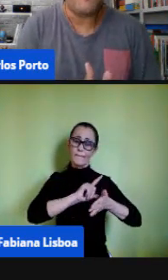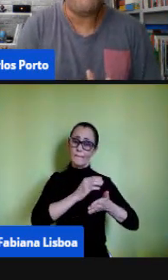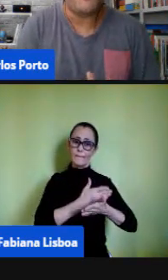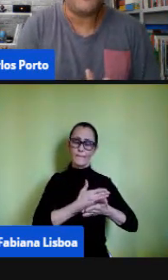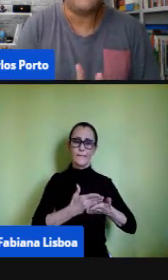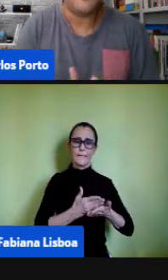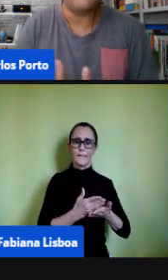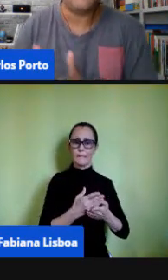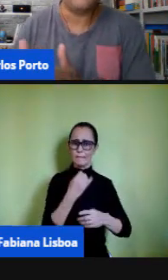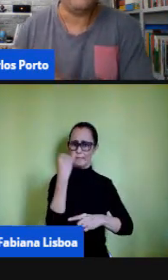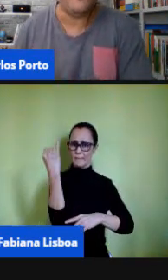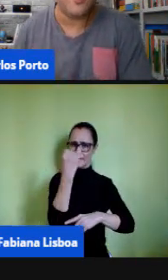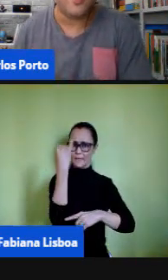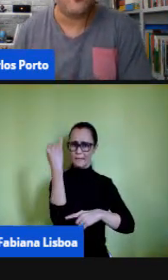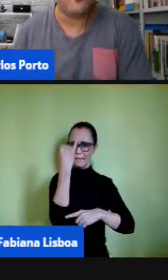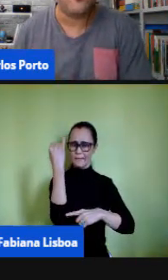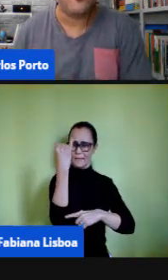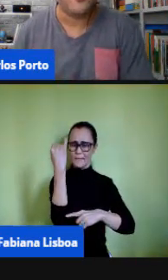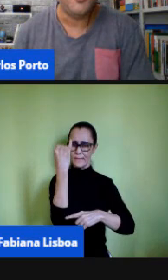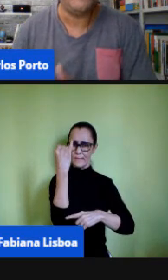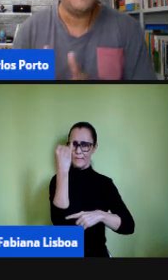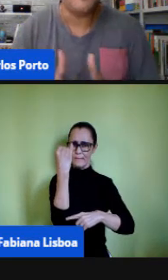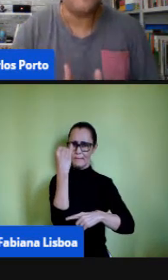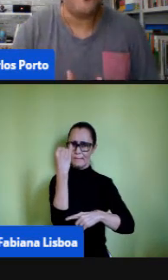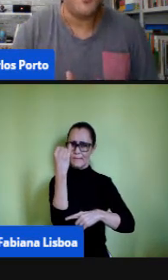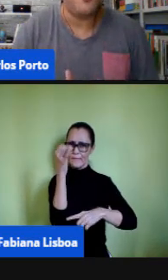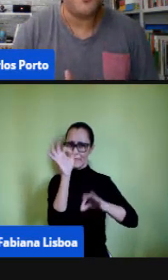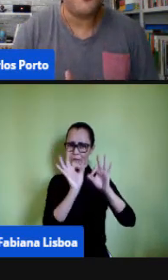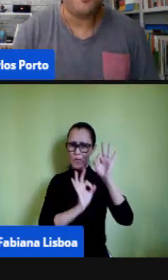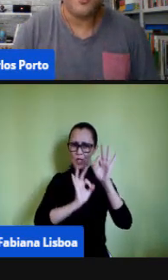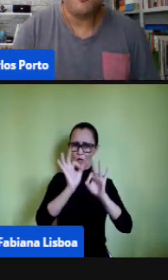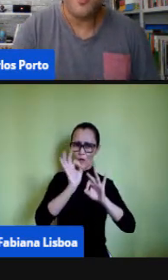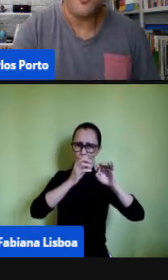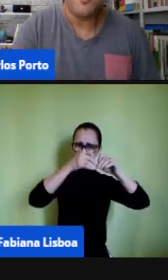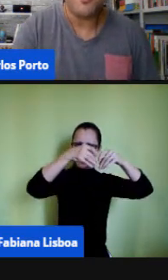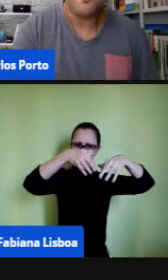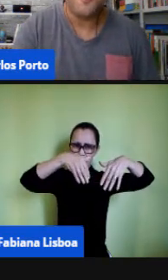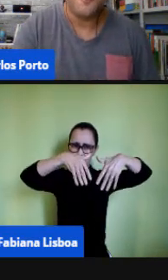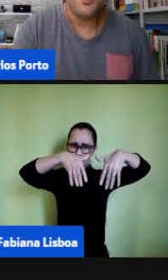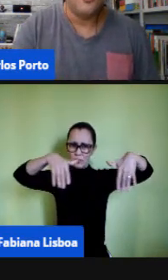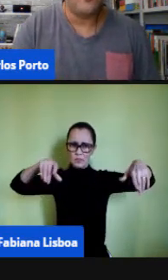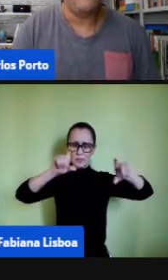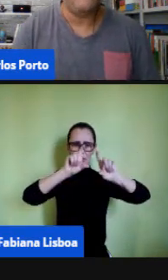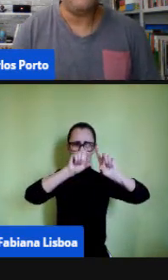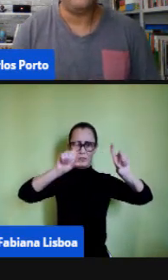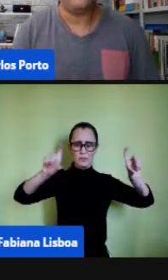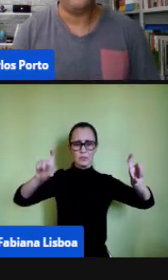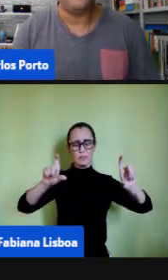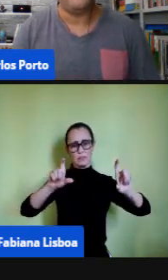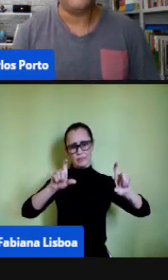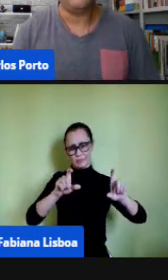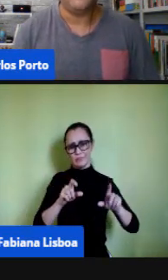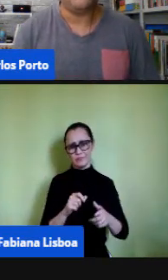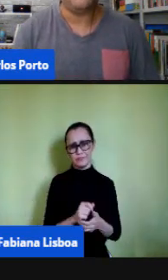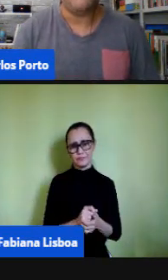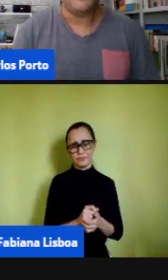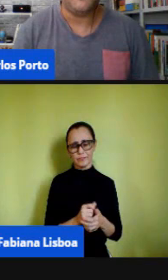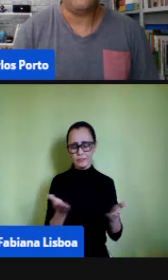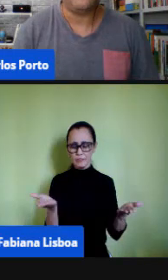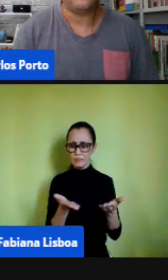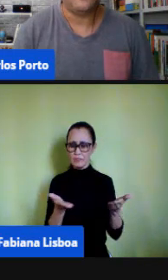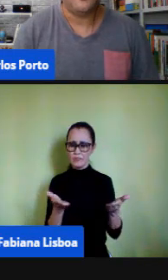importante o mapa das atividades e o que ele contribui? Perceba, nós vivemos hoje um momento em que